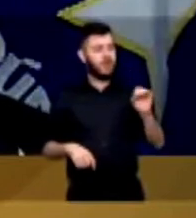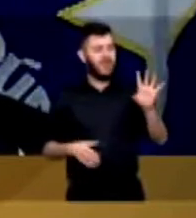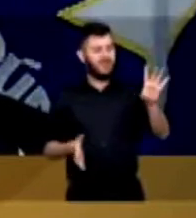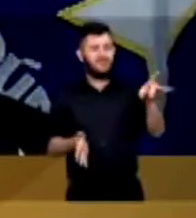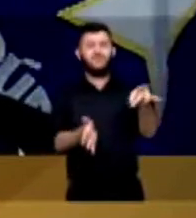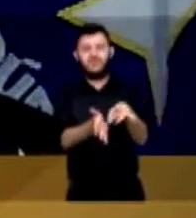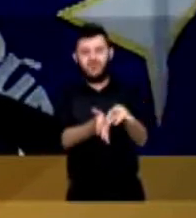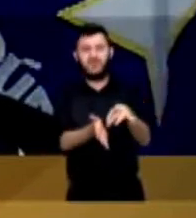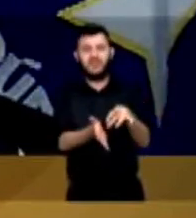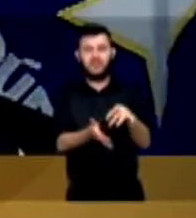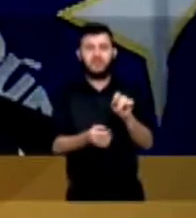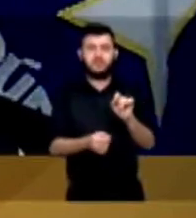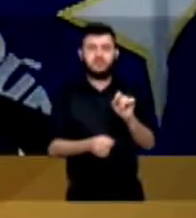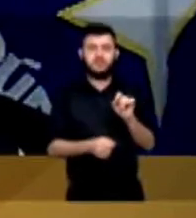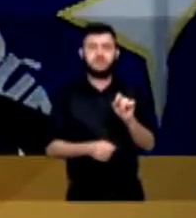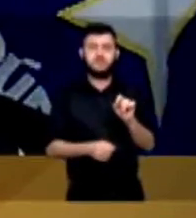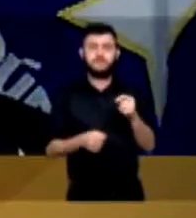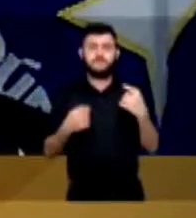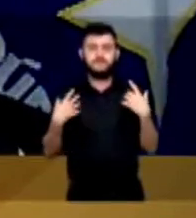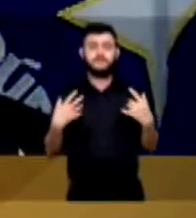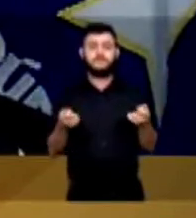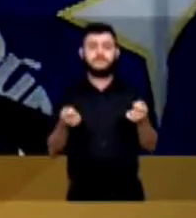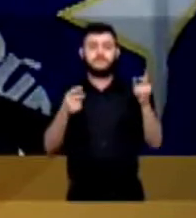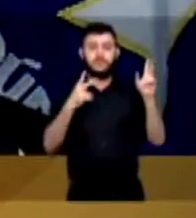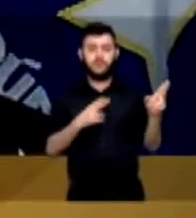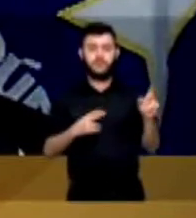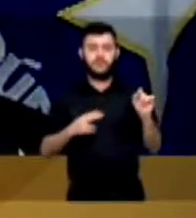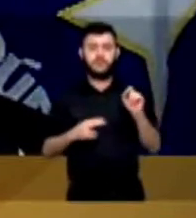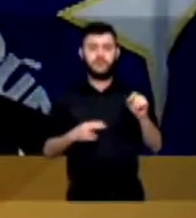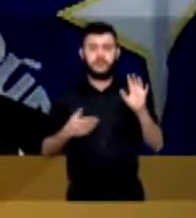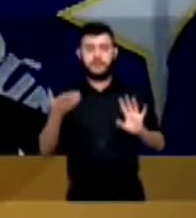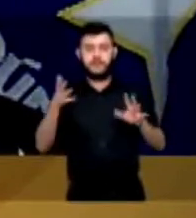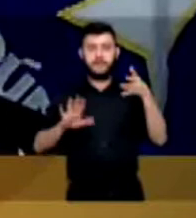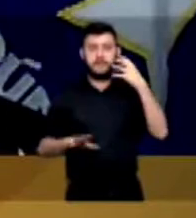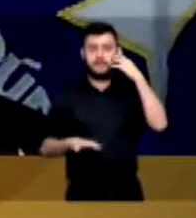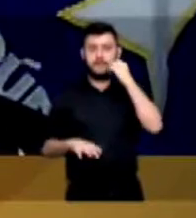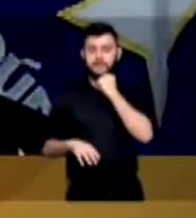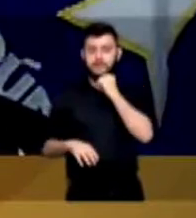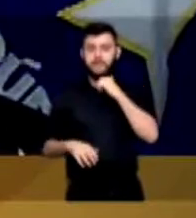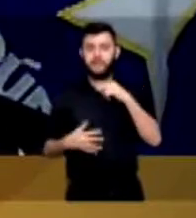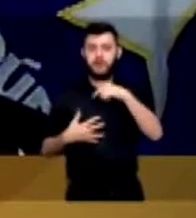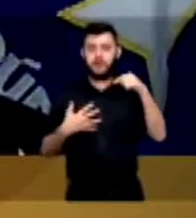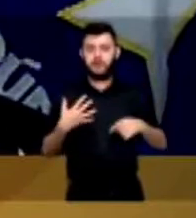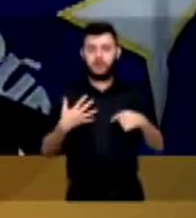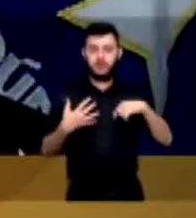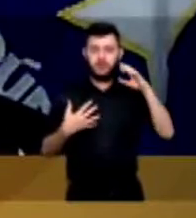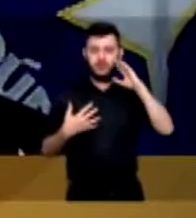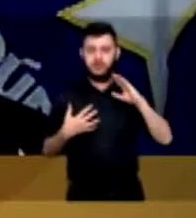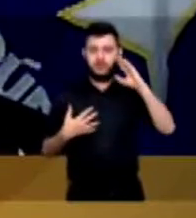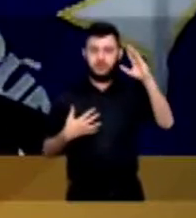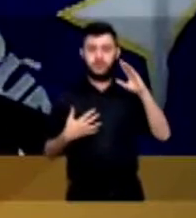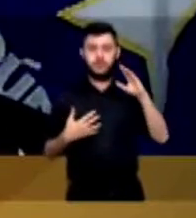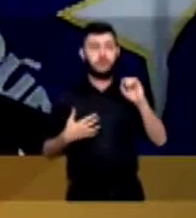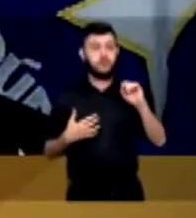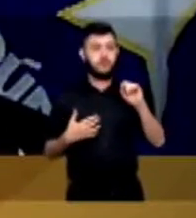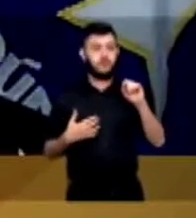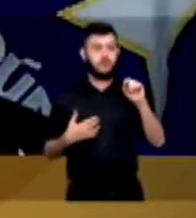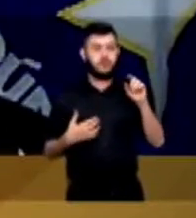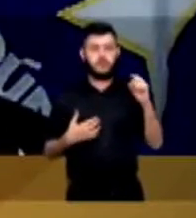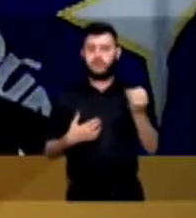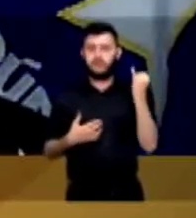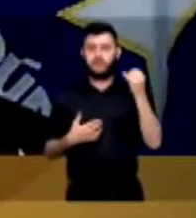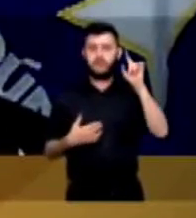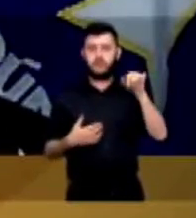realidade há de ser considerada como uma circunstância dotada de relevância por ocasião do